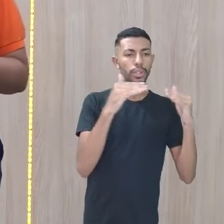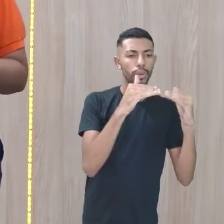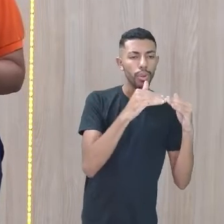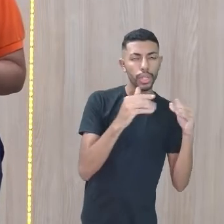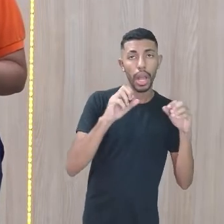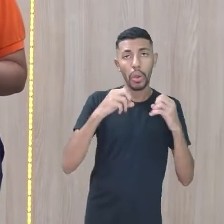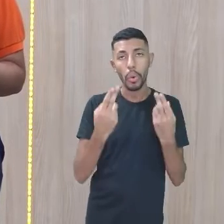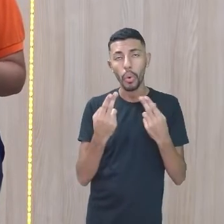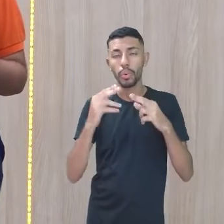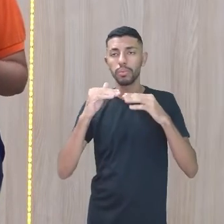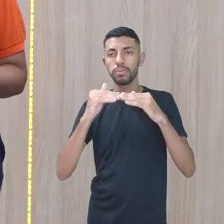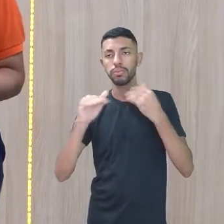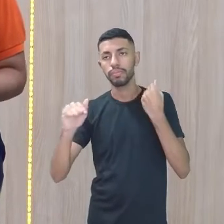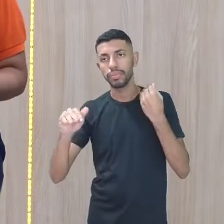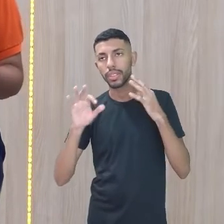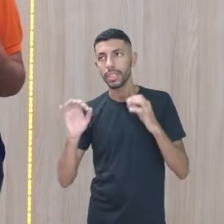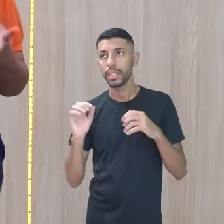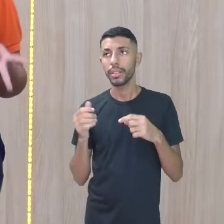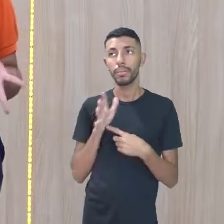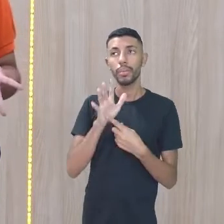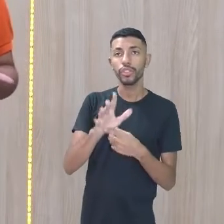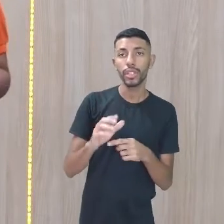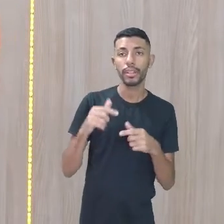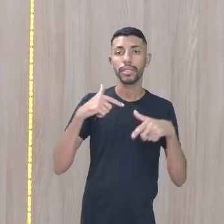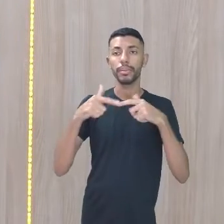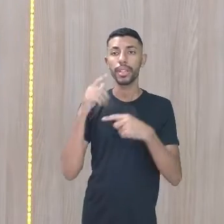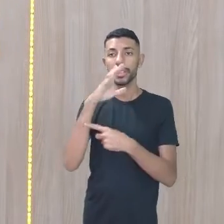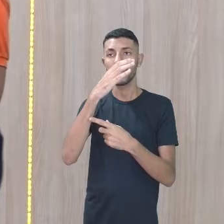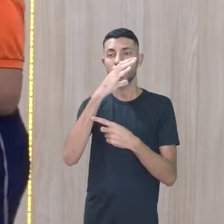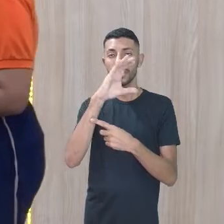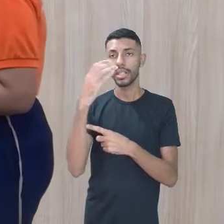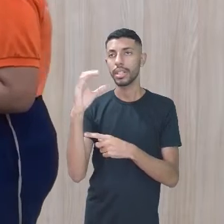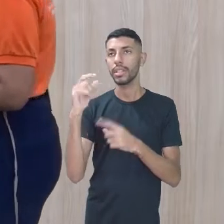realçar trabalhos científicos que provem o nosso argumento, etc.